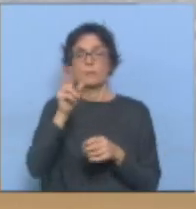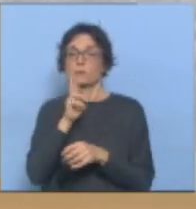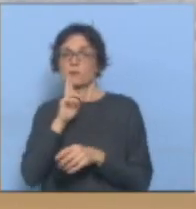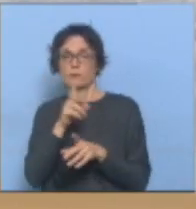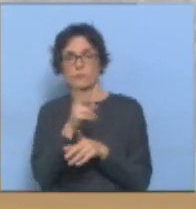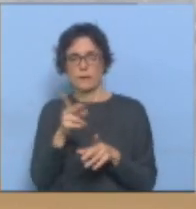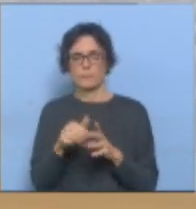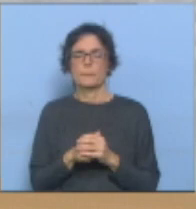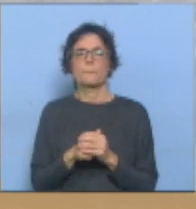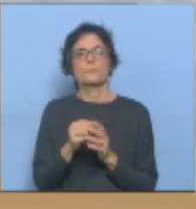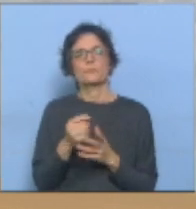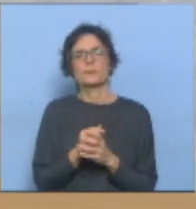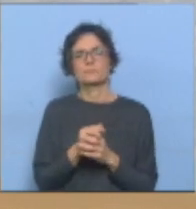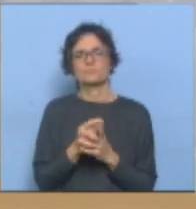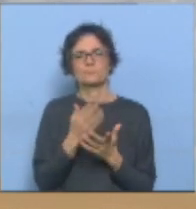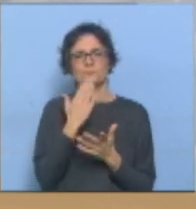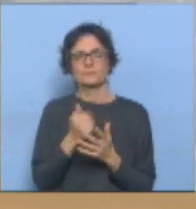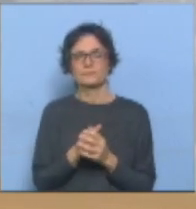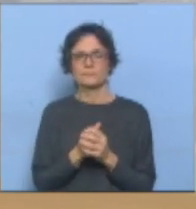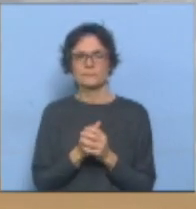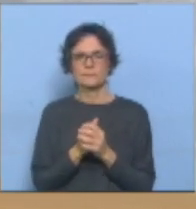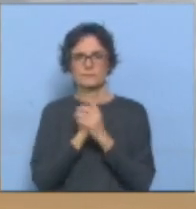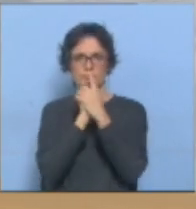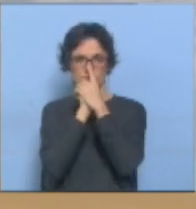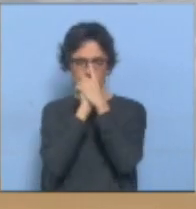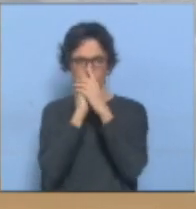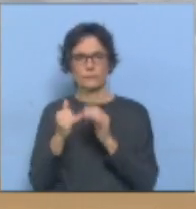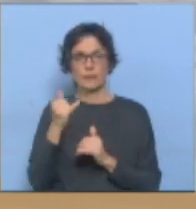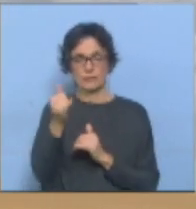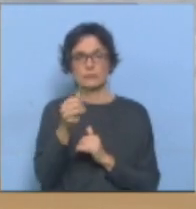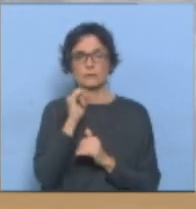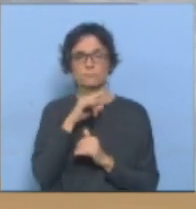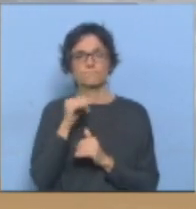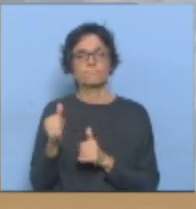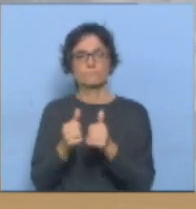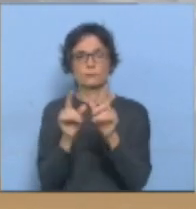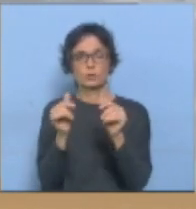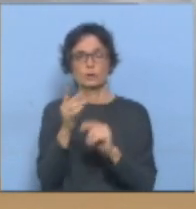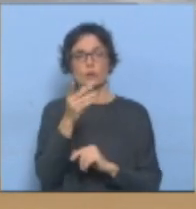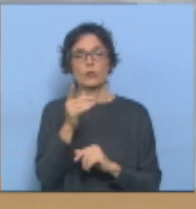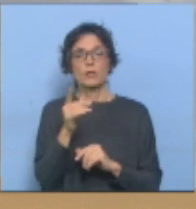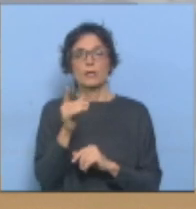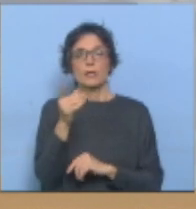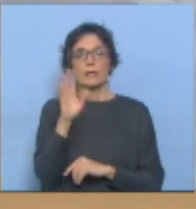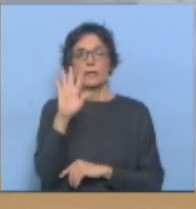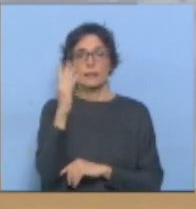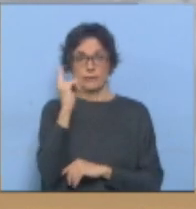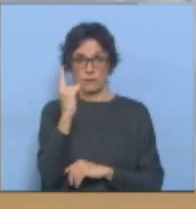numa próxima oportunidade. Muito obrigado. Mais logo, siga a nossa edição na rádio, na